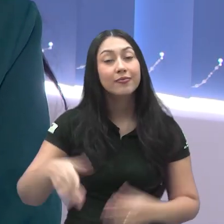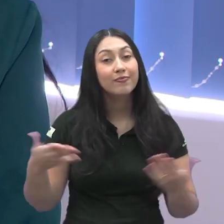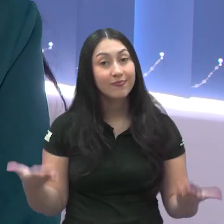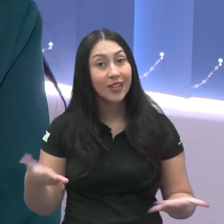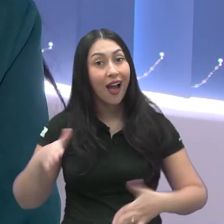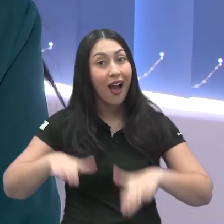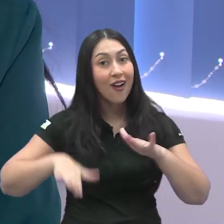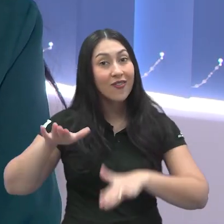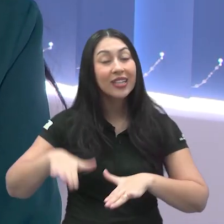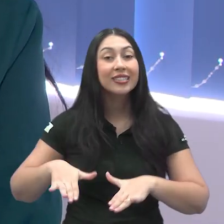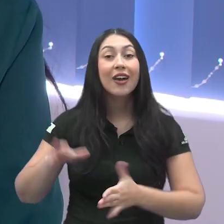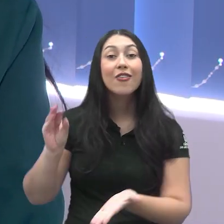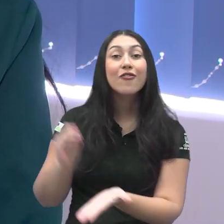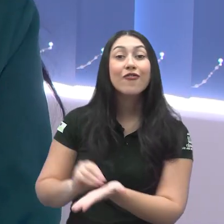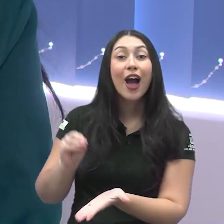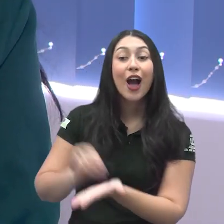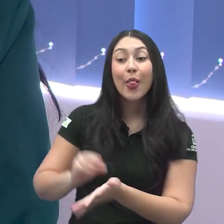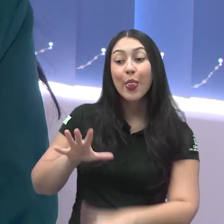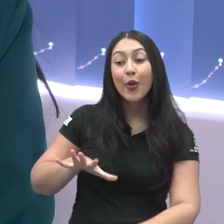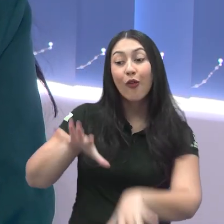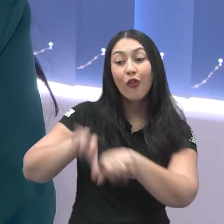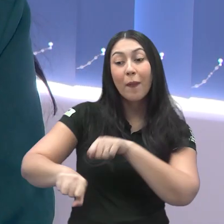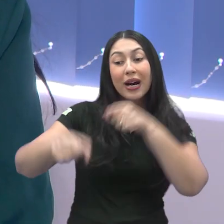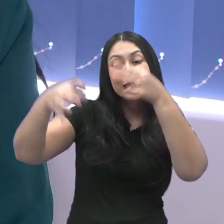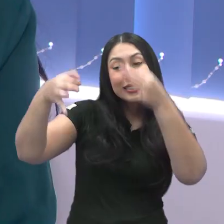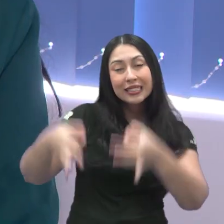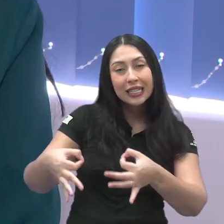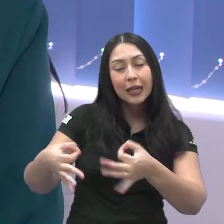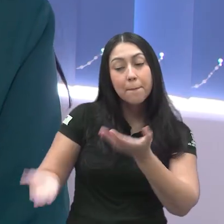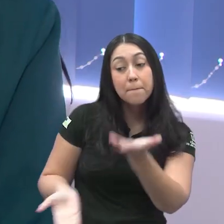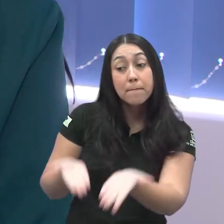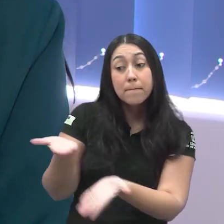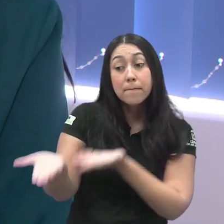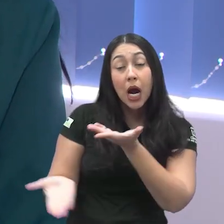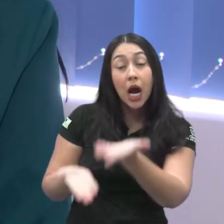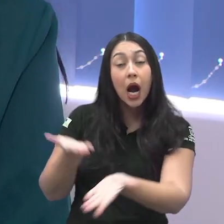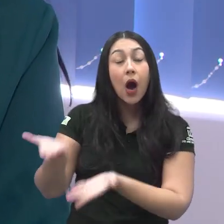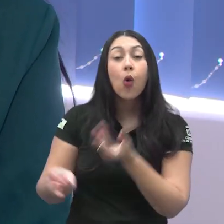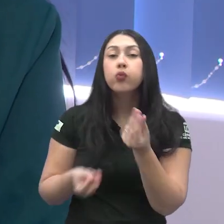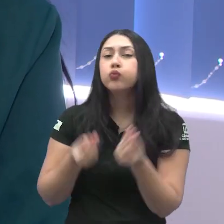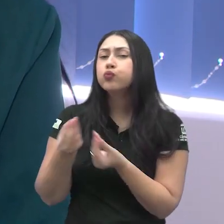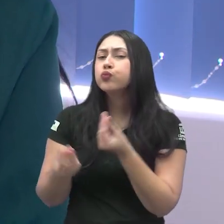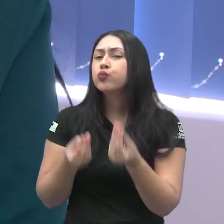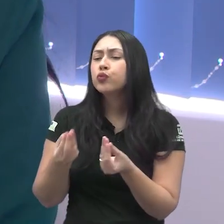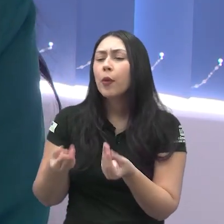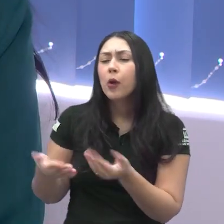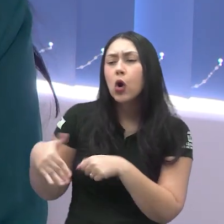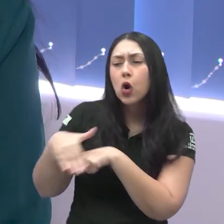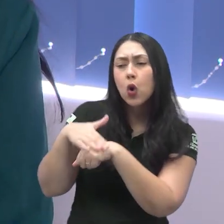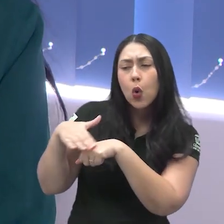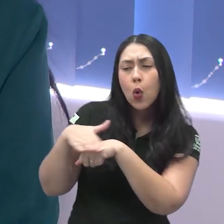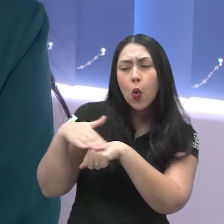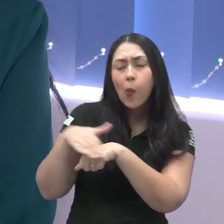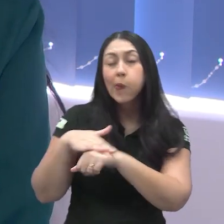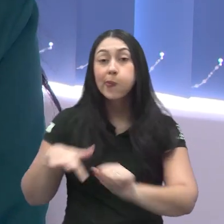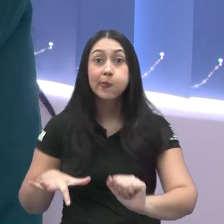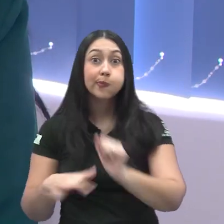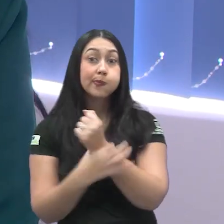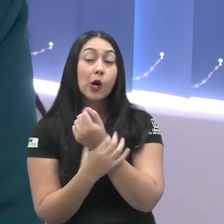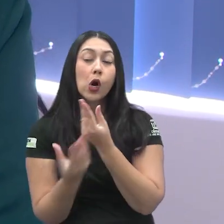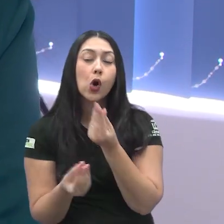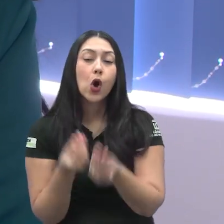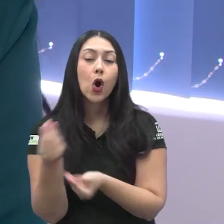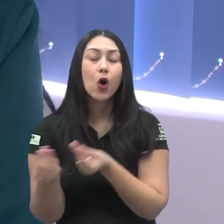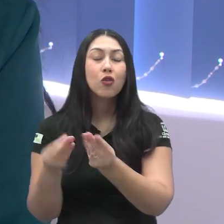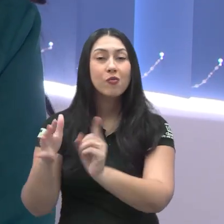nem sempre a gente tem uma formação adequada para tratar isso, para saber como fazer uma abordagem segura,